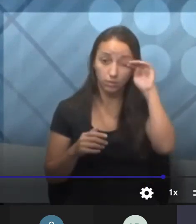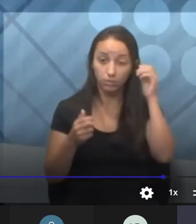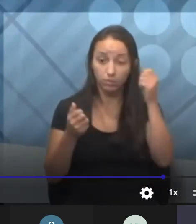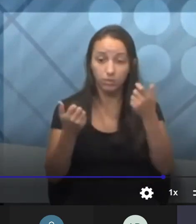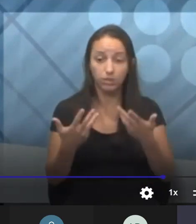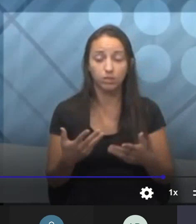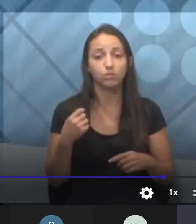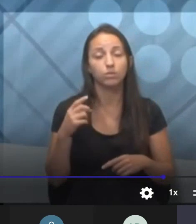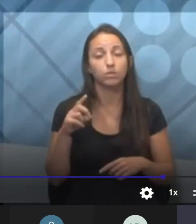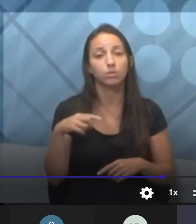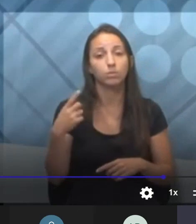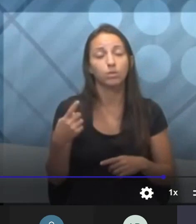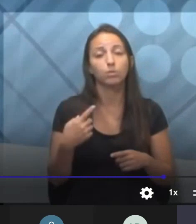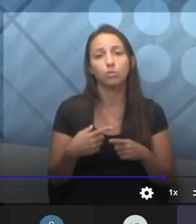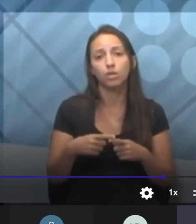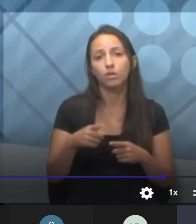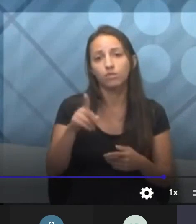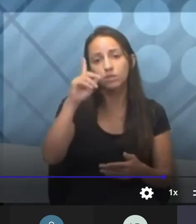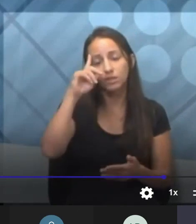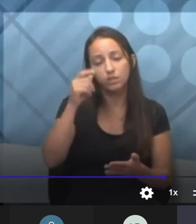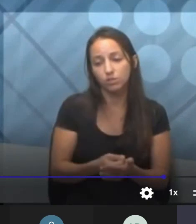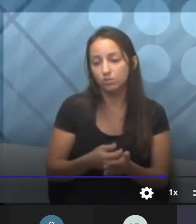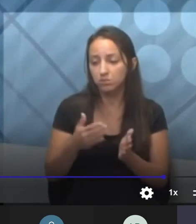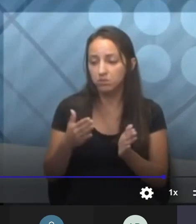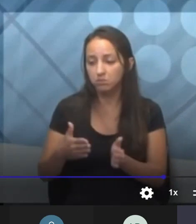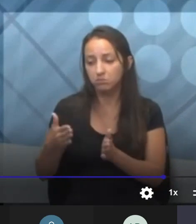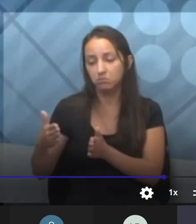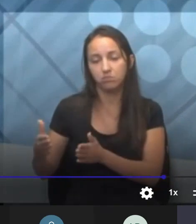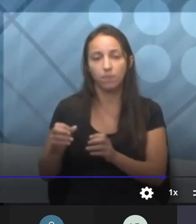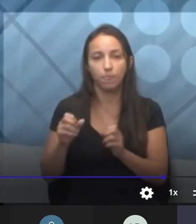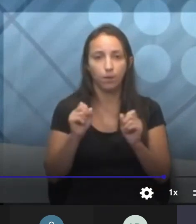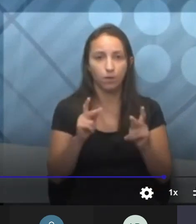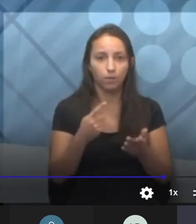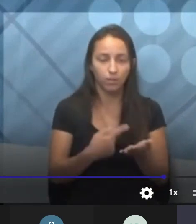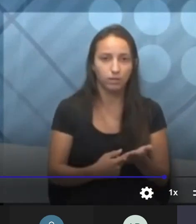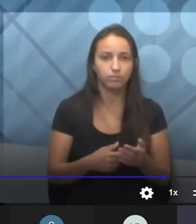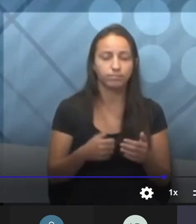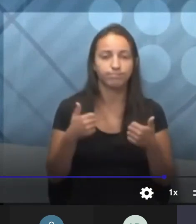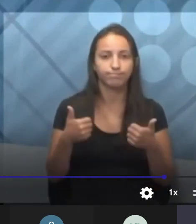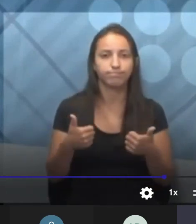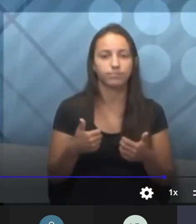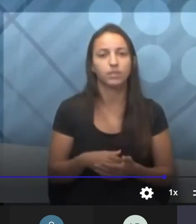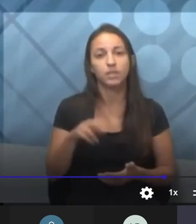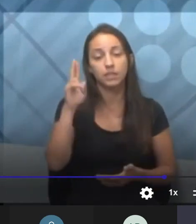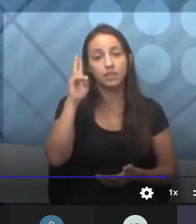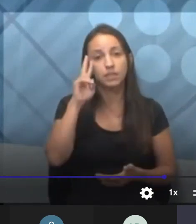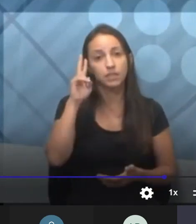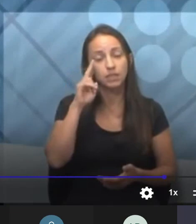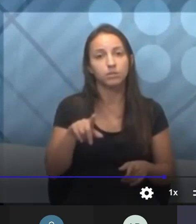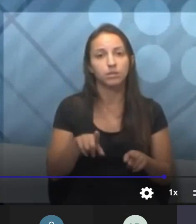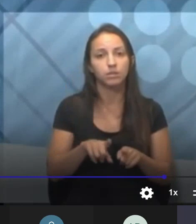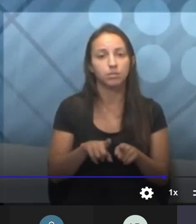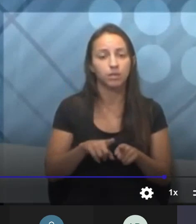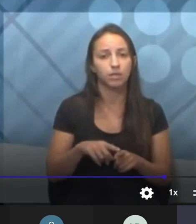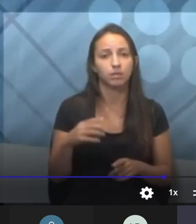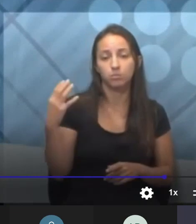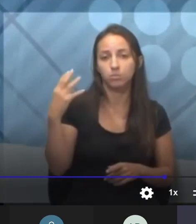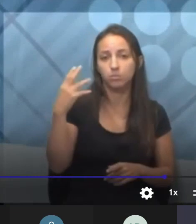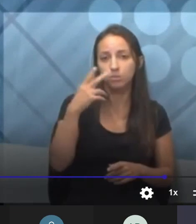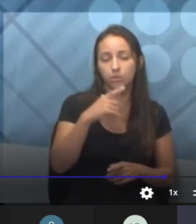depois, falando por que você tomou essa decisão e não aquela. Combinado? Então tá. Lembra-se então,